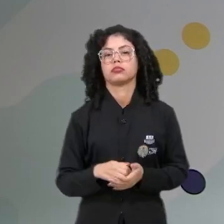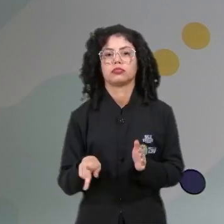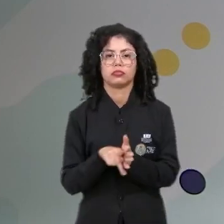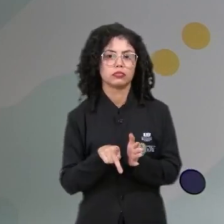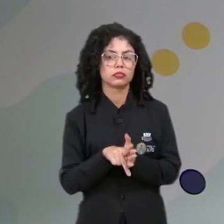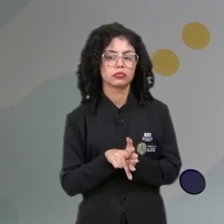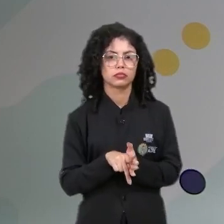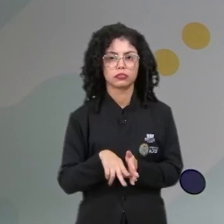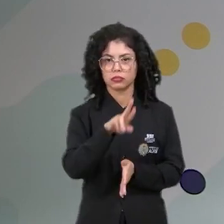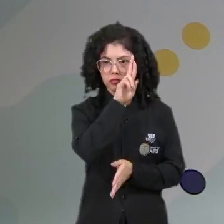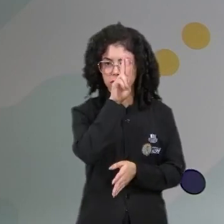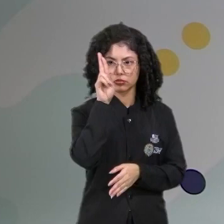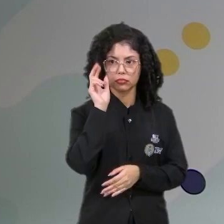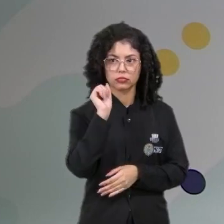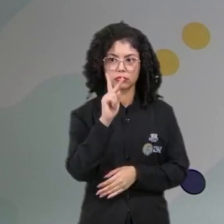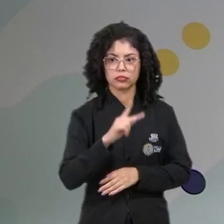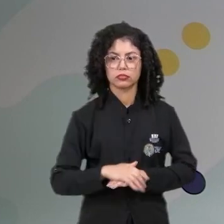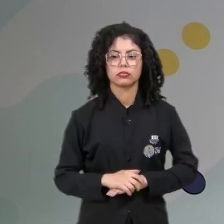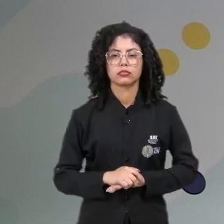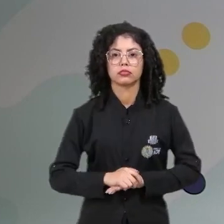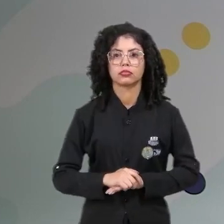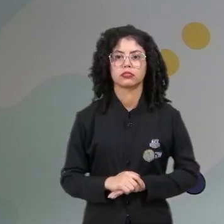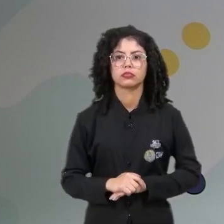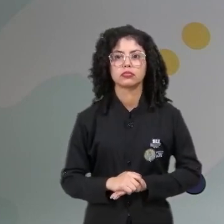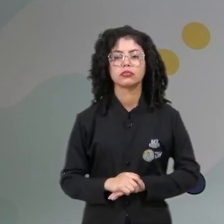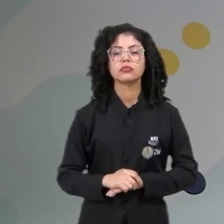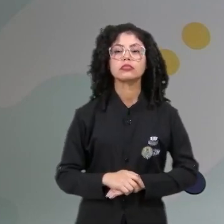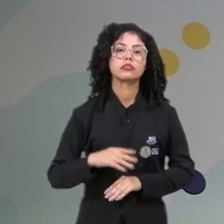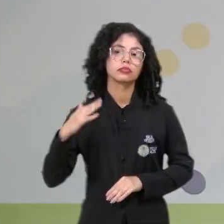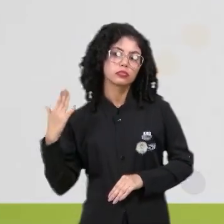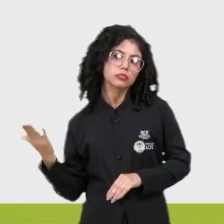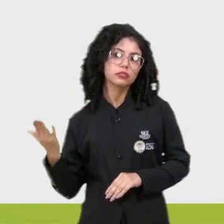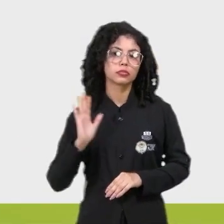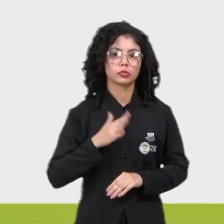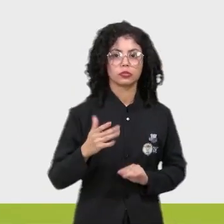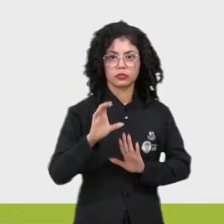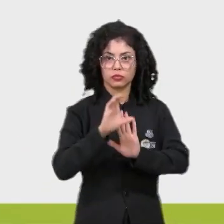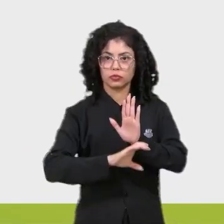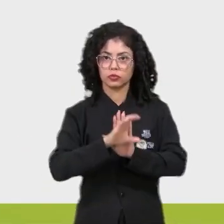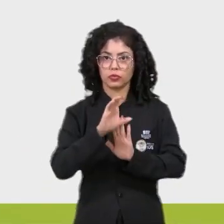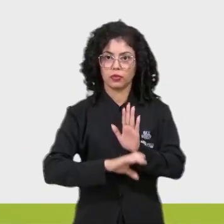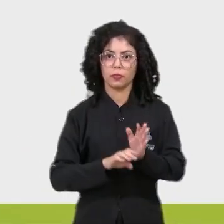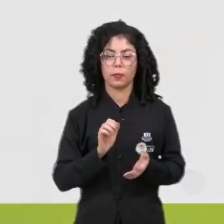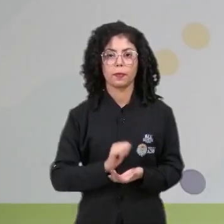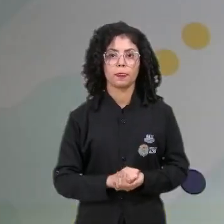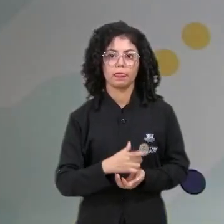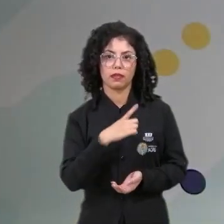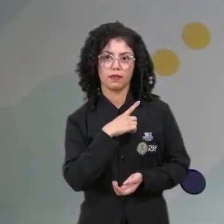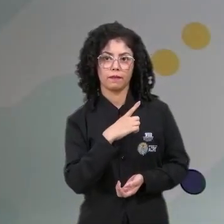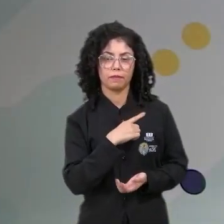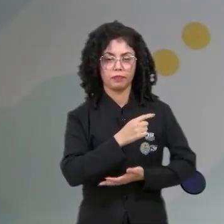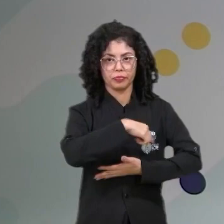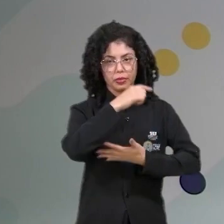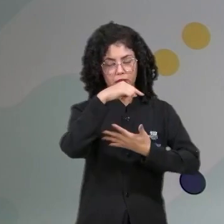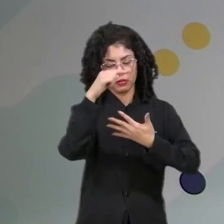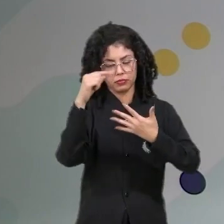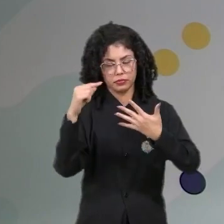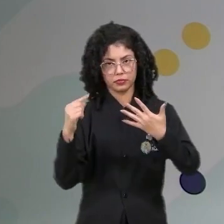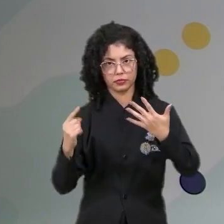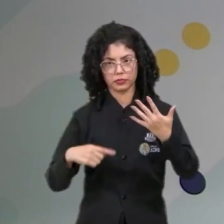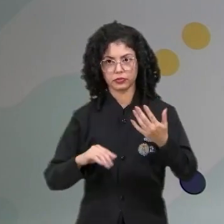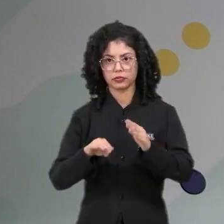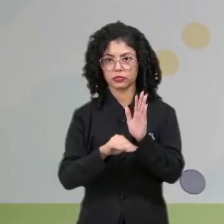seus aspectos históricos, tá? E aí, quando falamos de conceitos da urbanização, nós temos toda uma questão